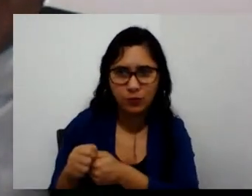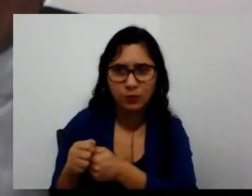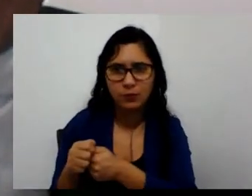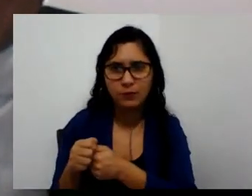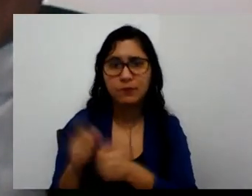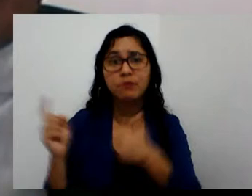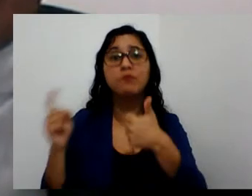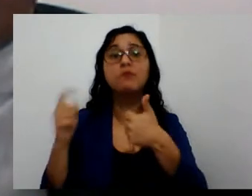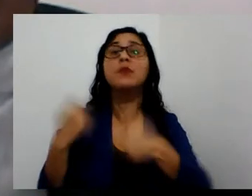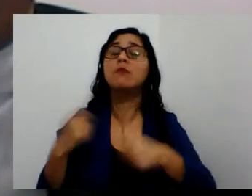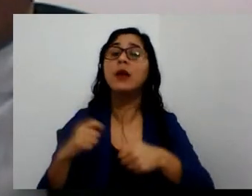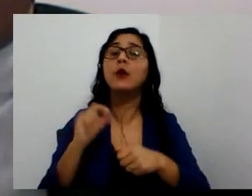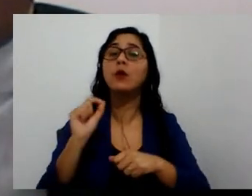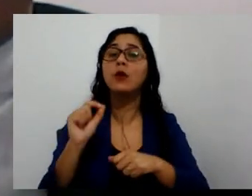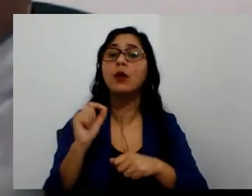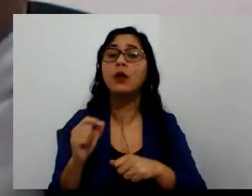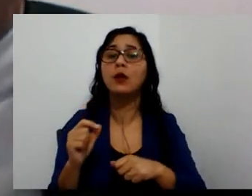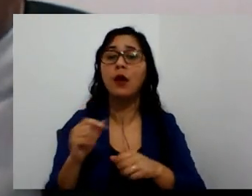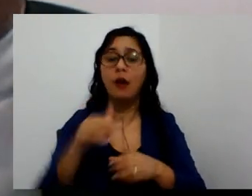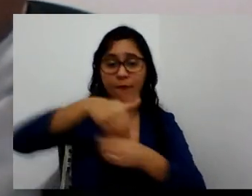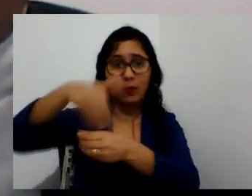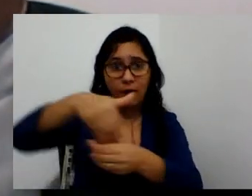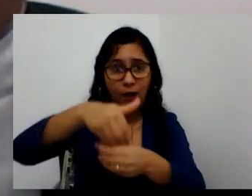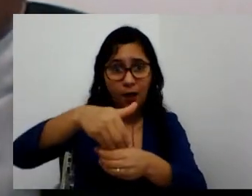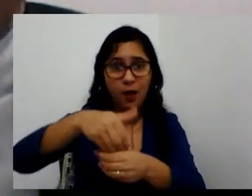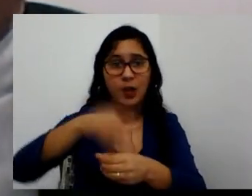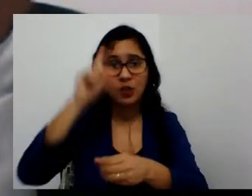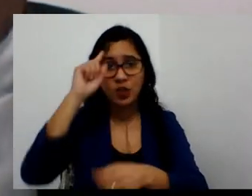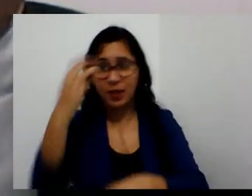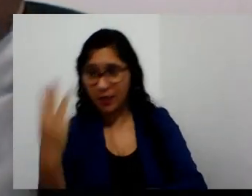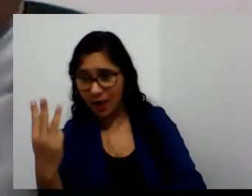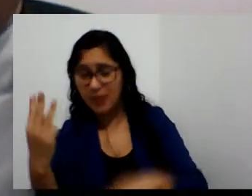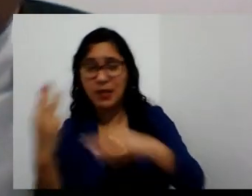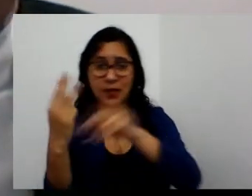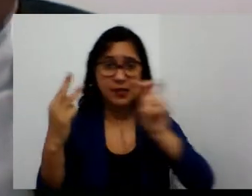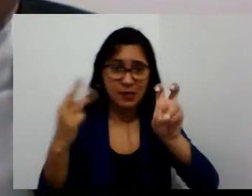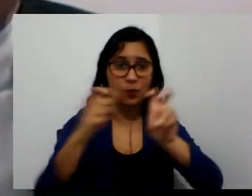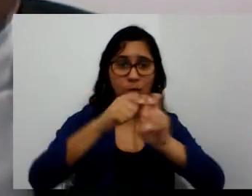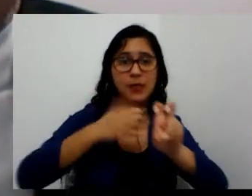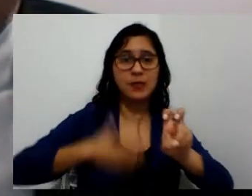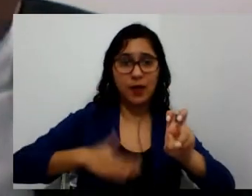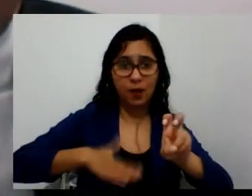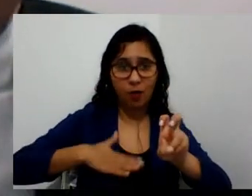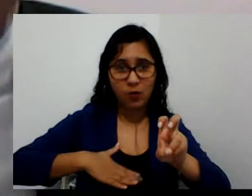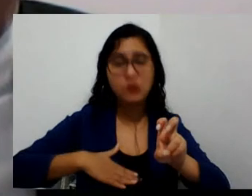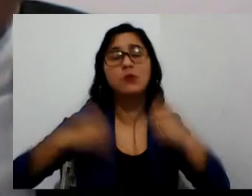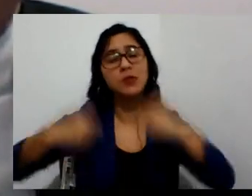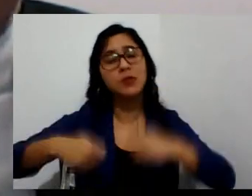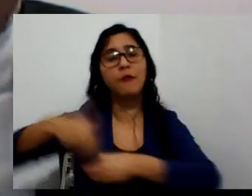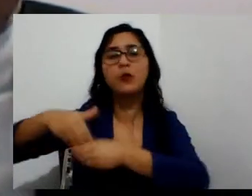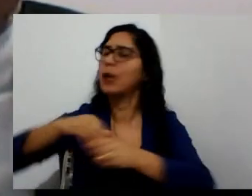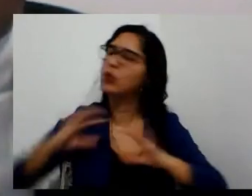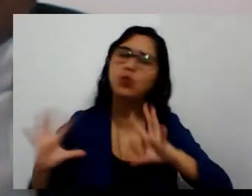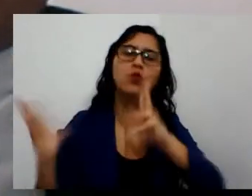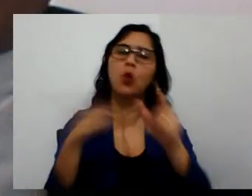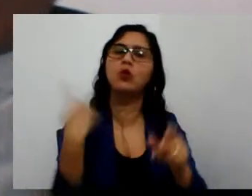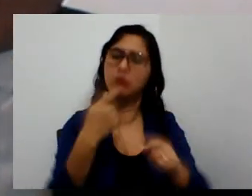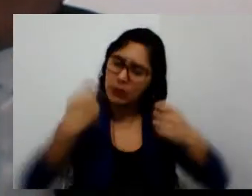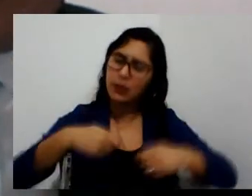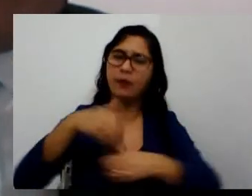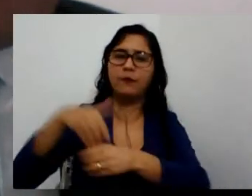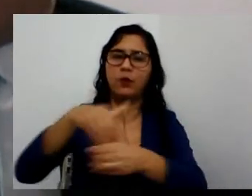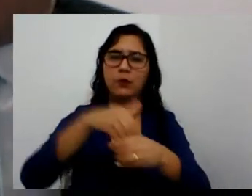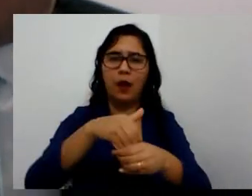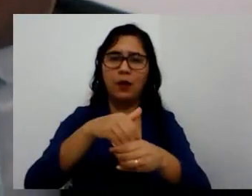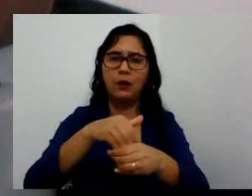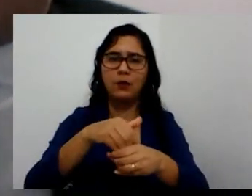de 3 a 5 de agosto. Todos vocês, todos nós, precisamos votar democraticamente e influenciar